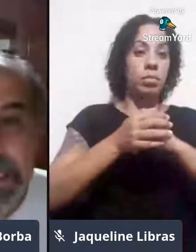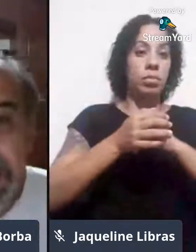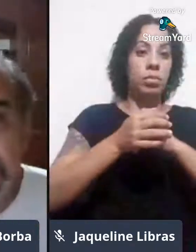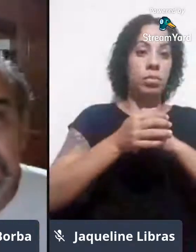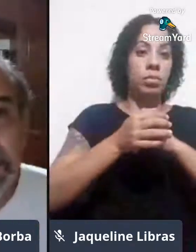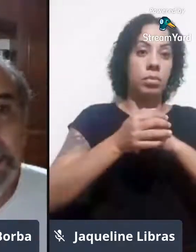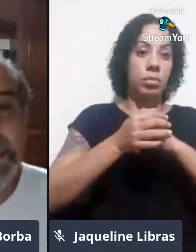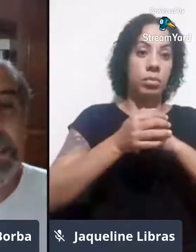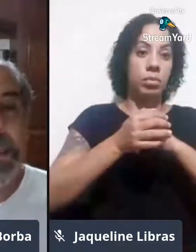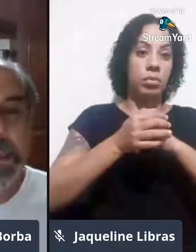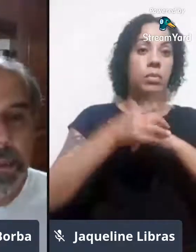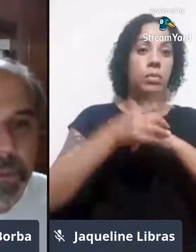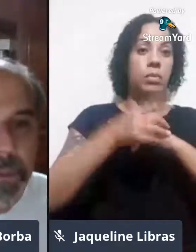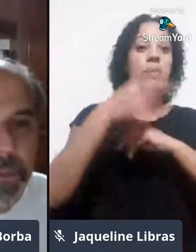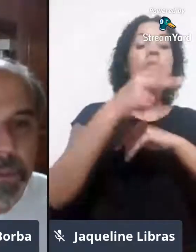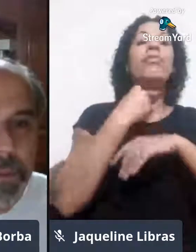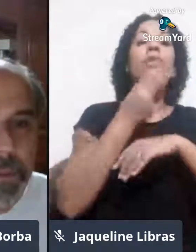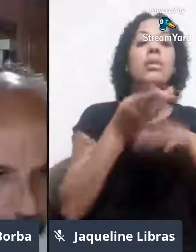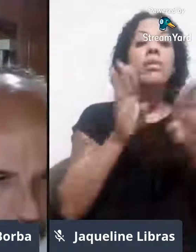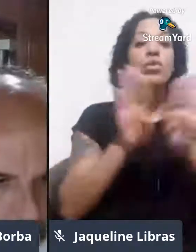Seu microfone está fechado.